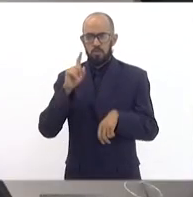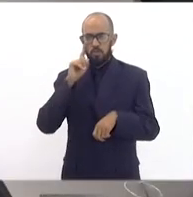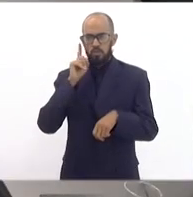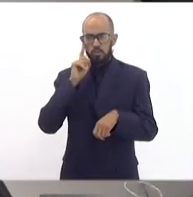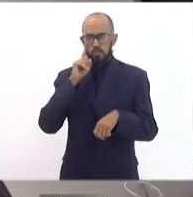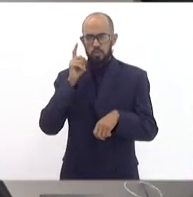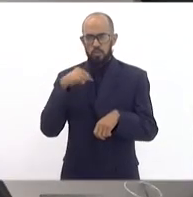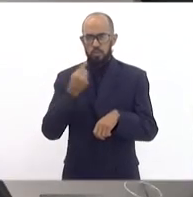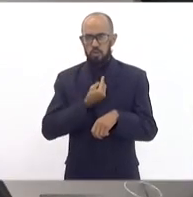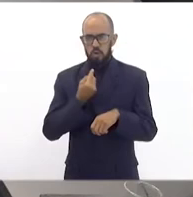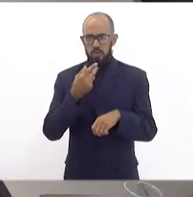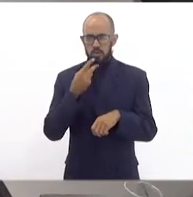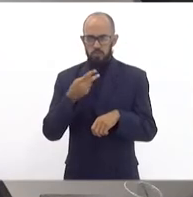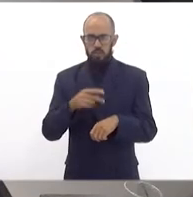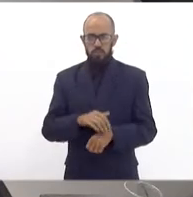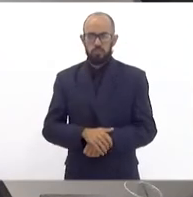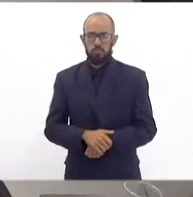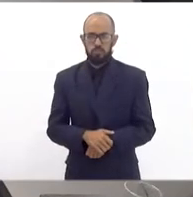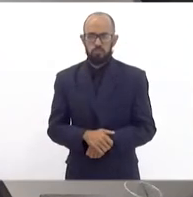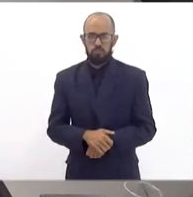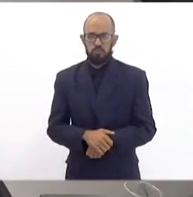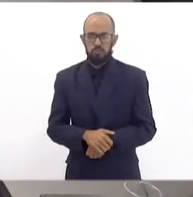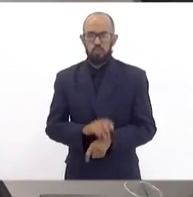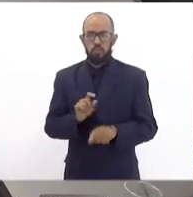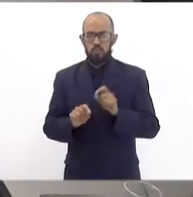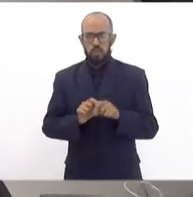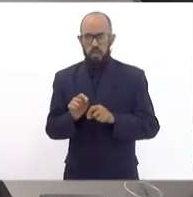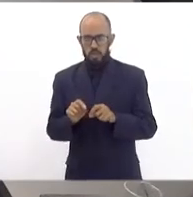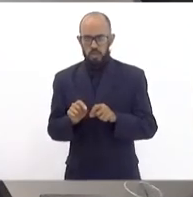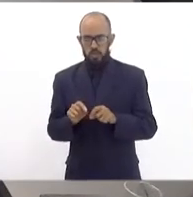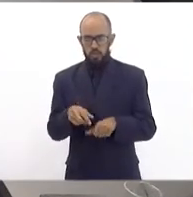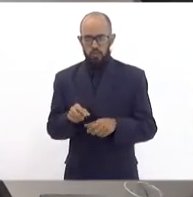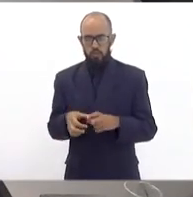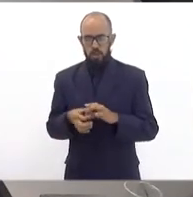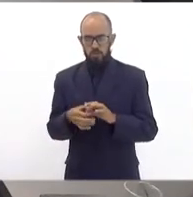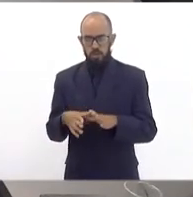nós estamos falando de uma concessão